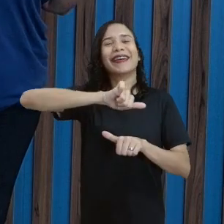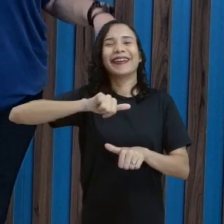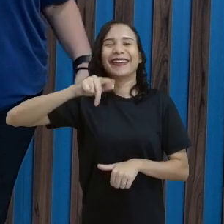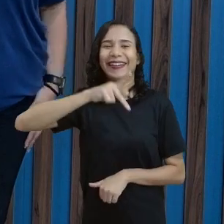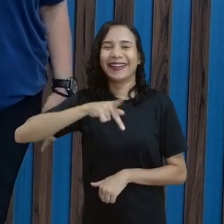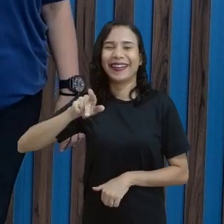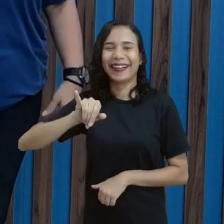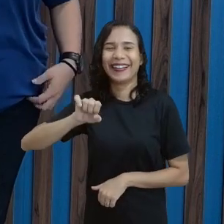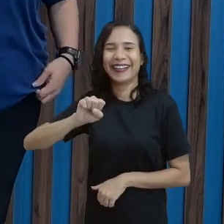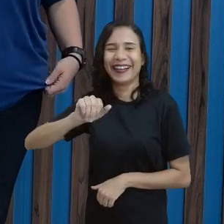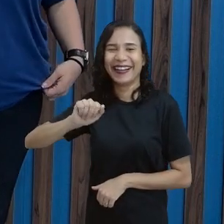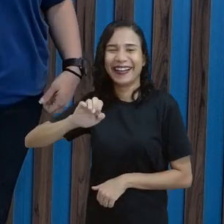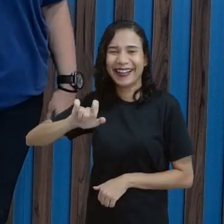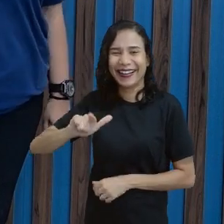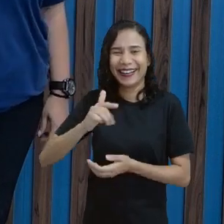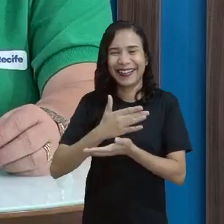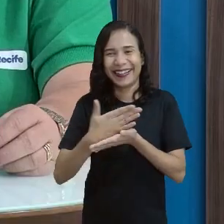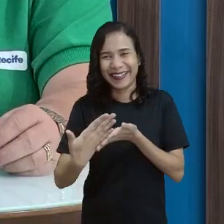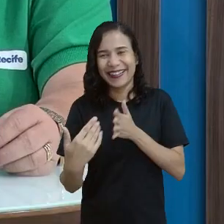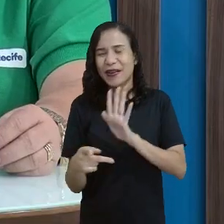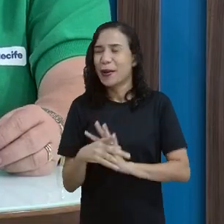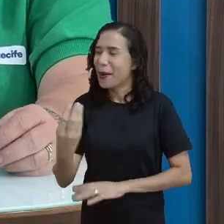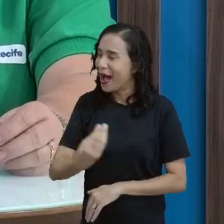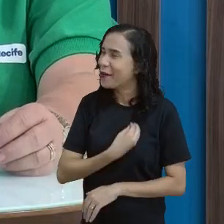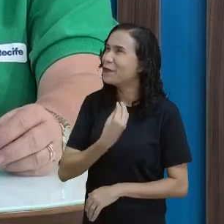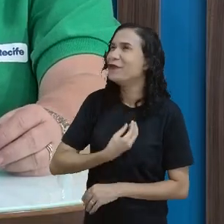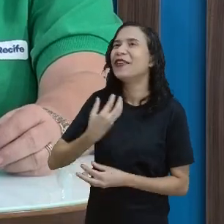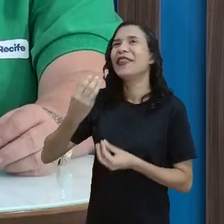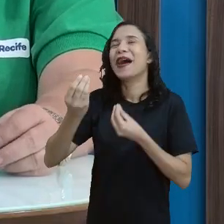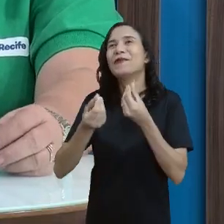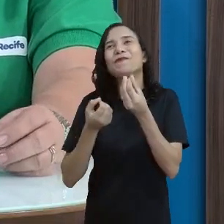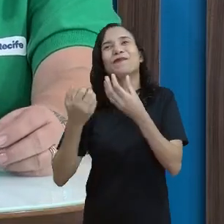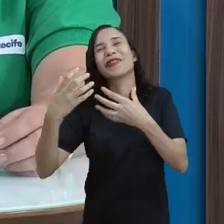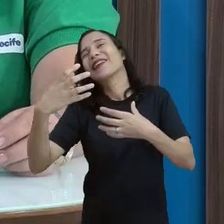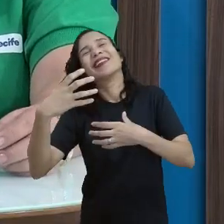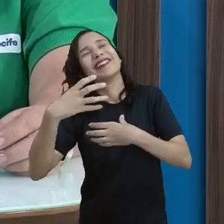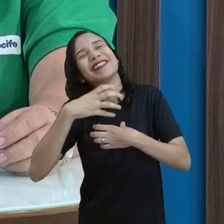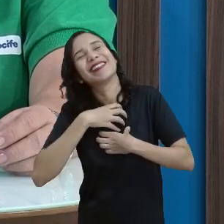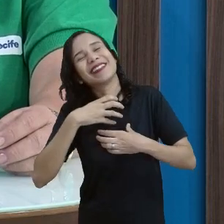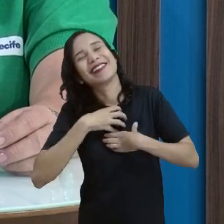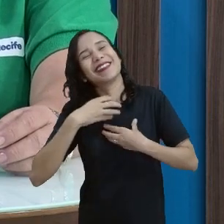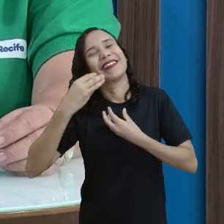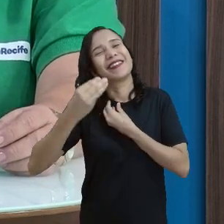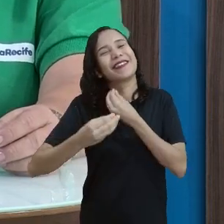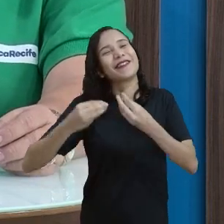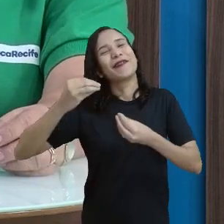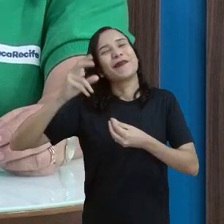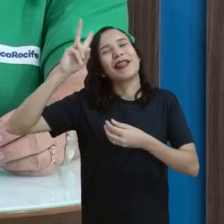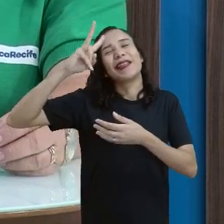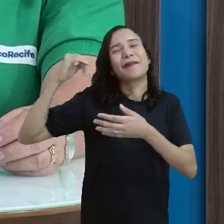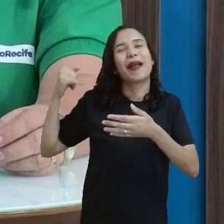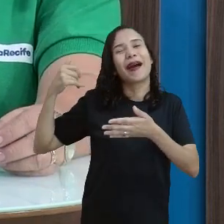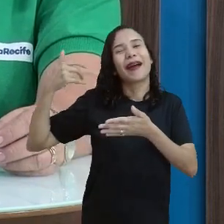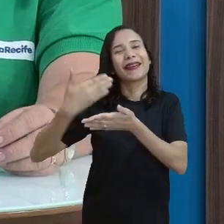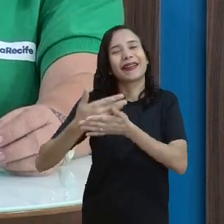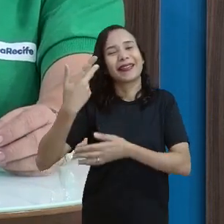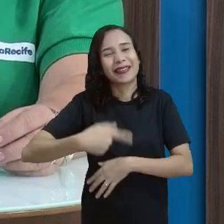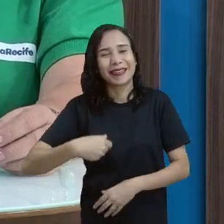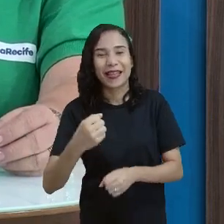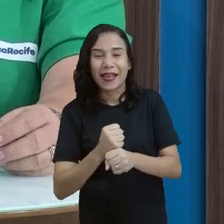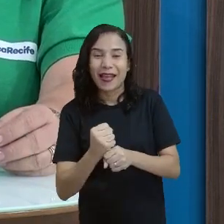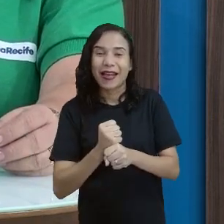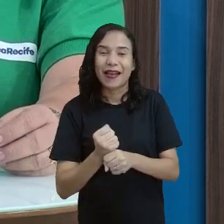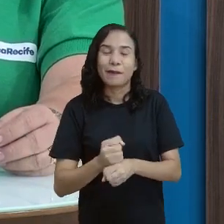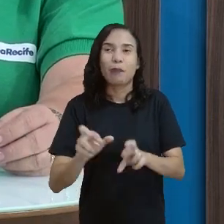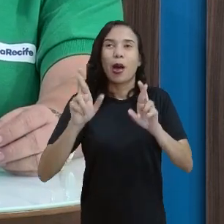já começa. Na questão daí da vida, né? Eu estou em clima, É. em clima de retrospectiva para ser uma